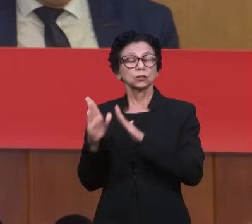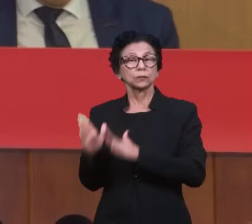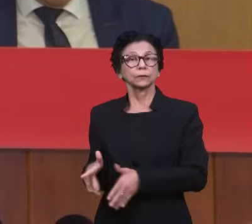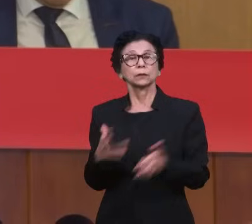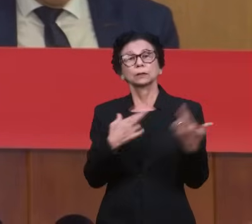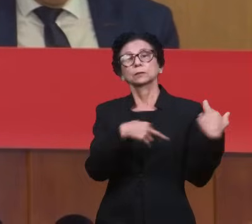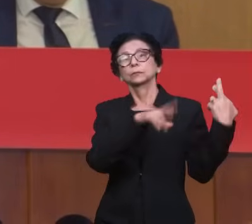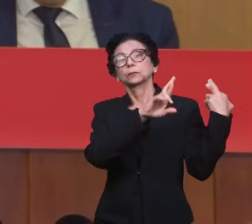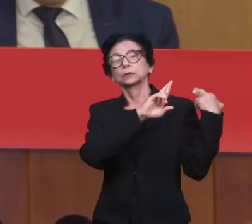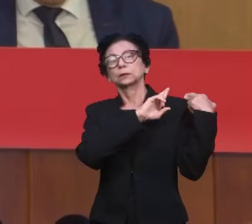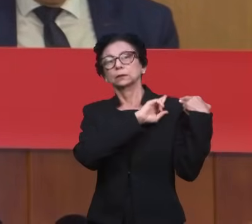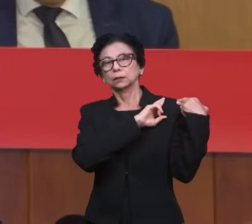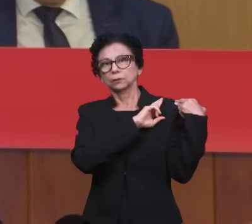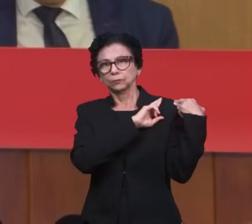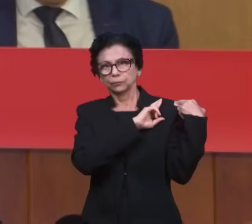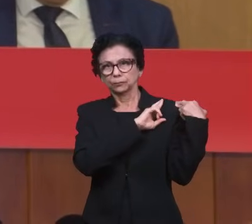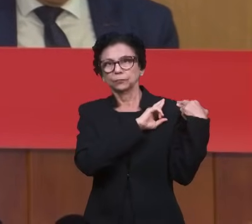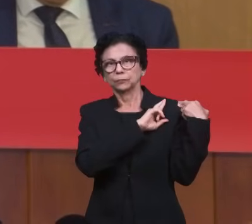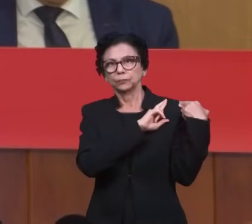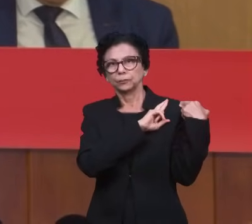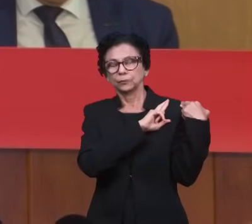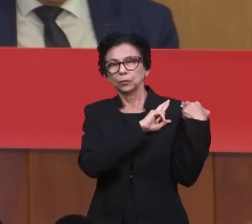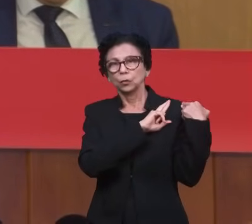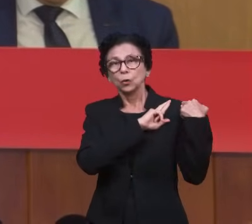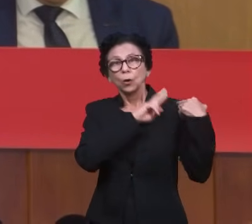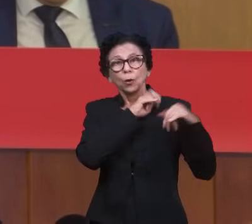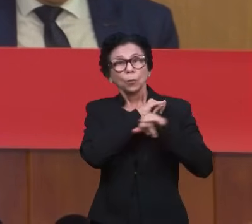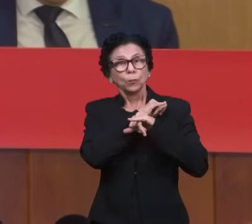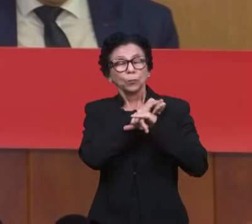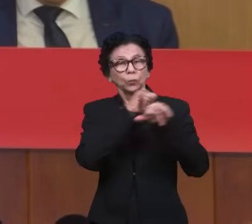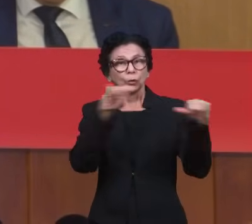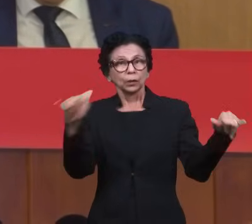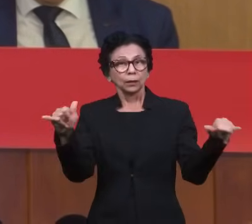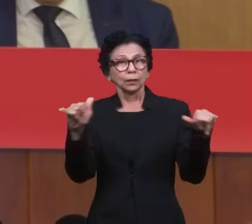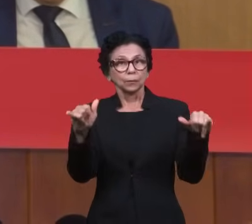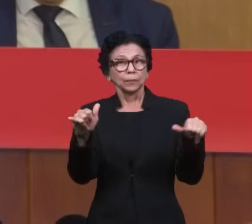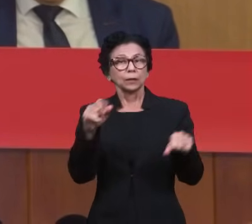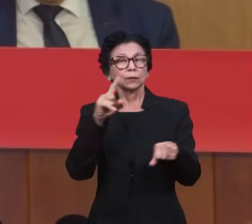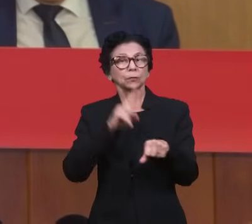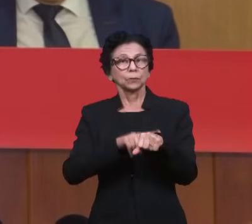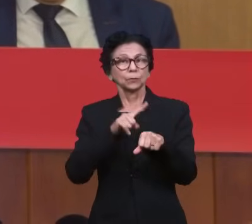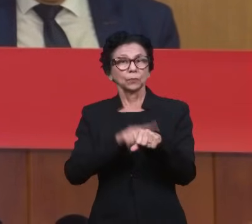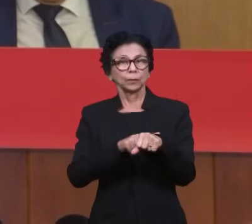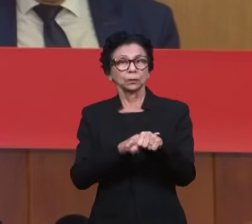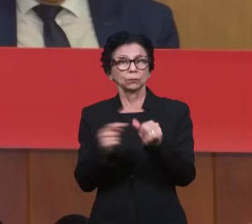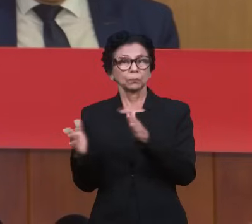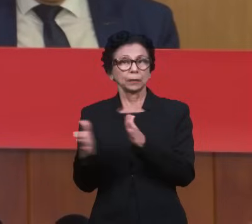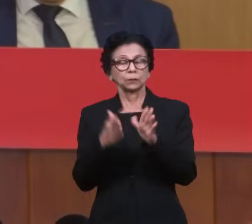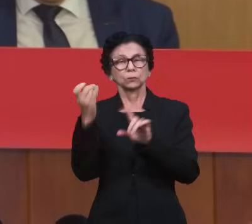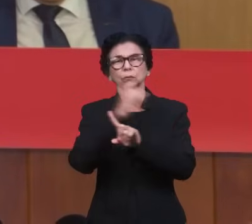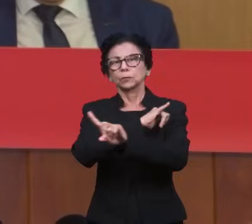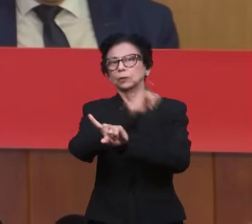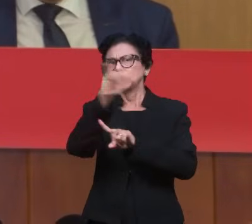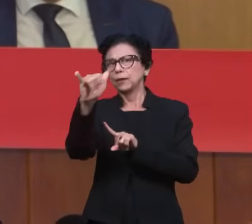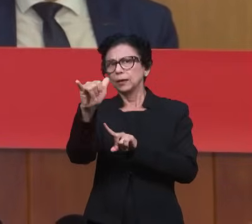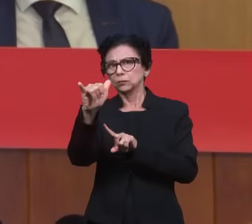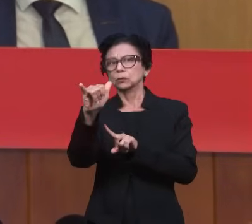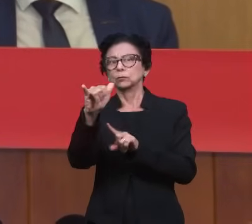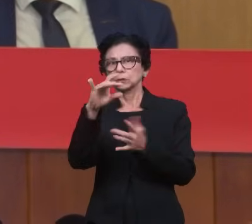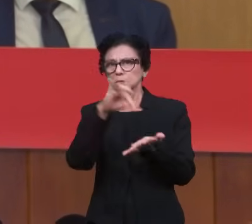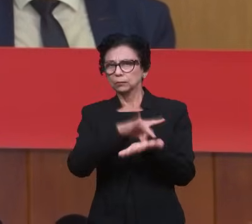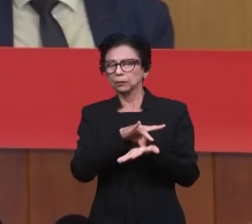responsável para informar o momento profético que nós estamos vivendo. Como